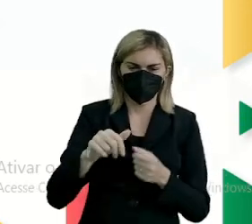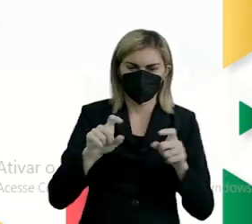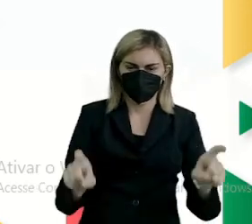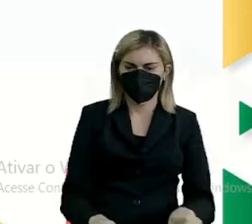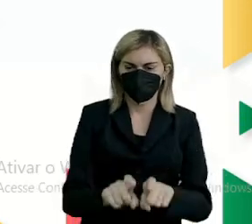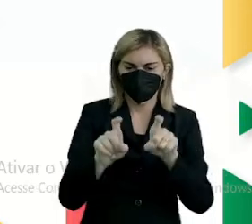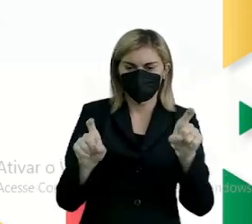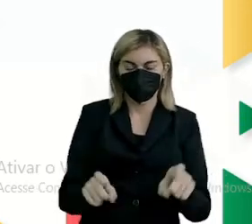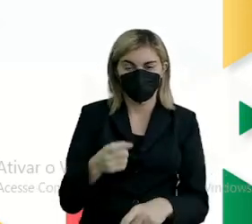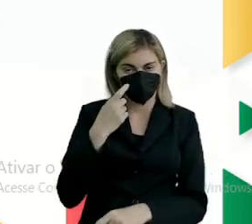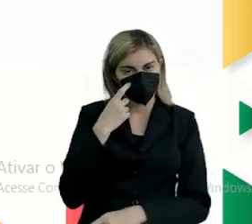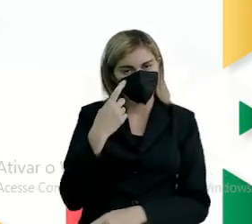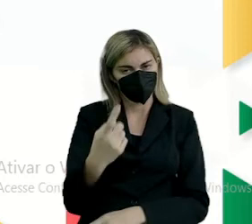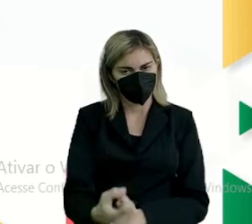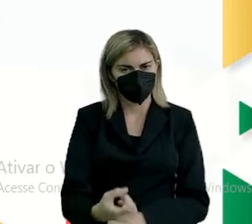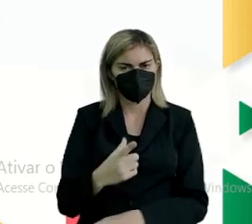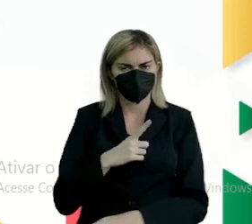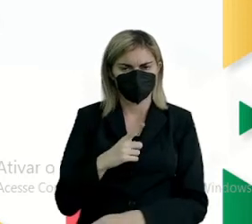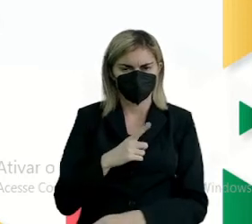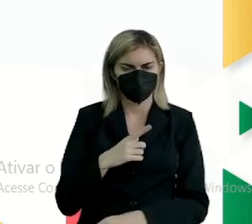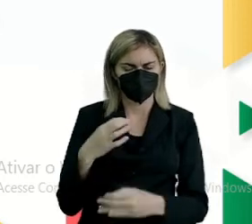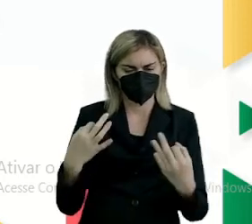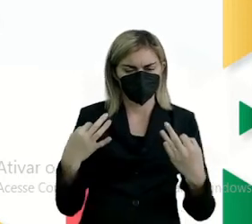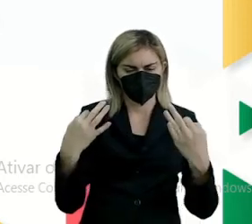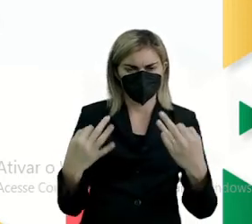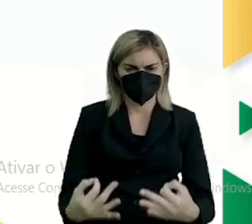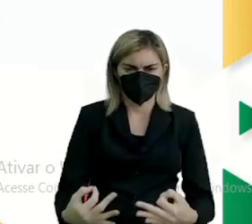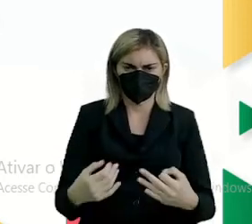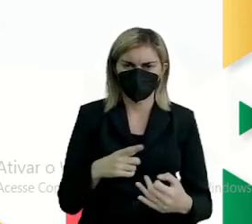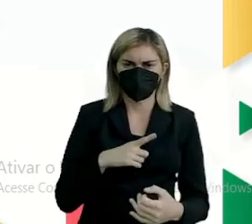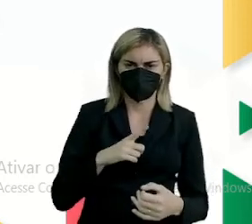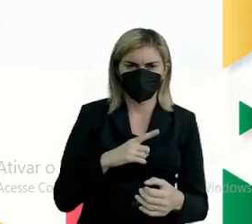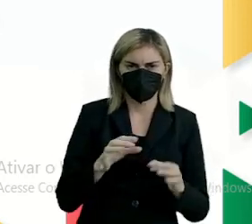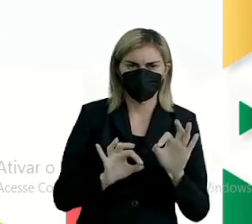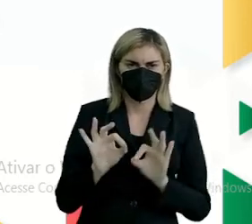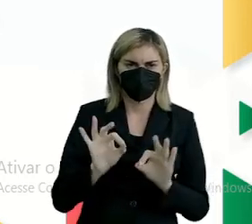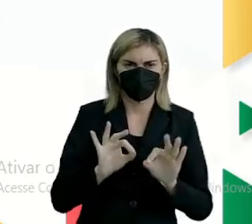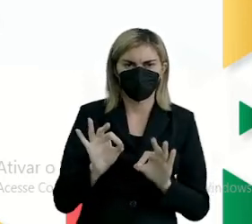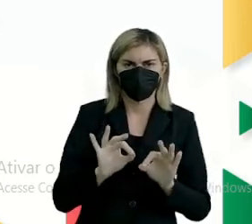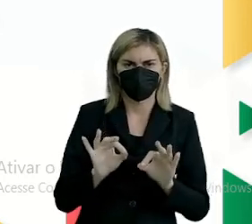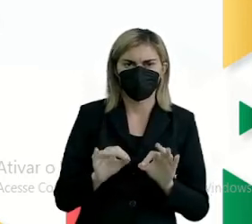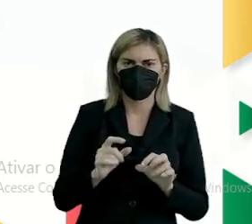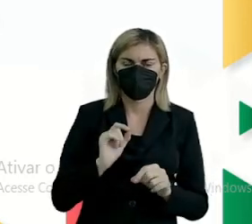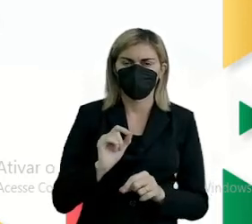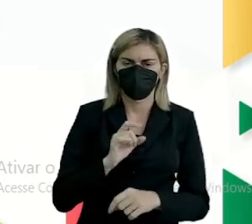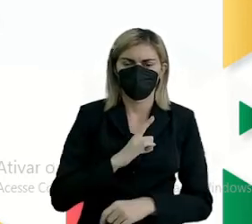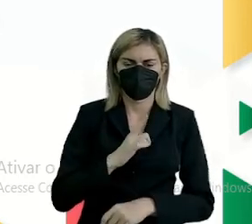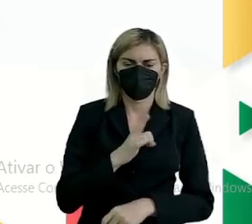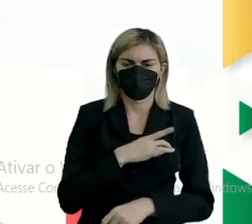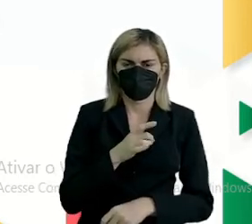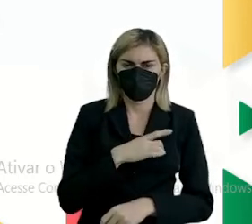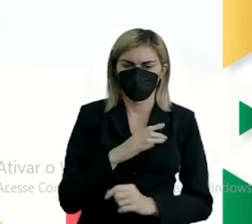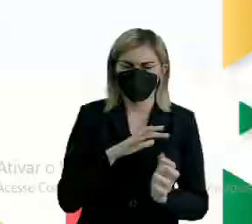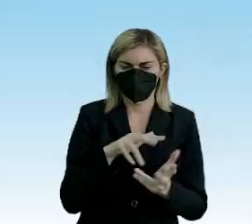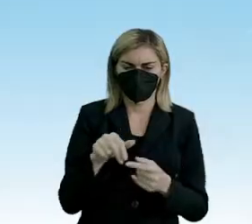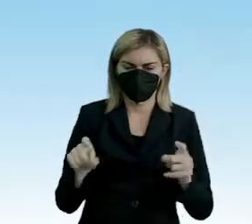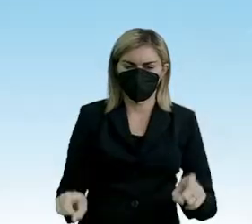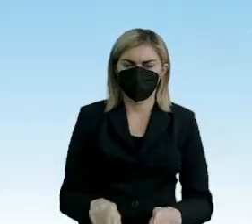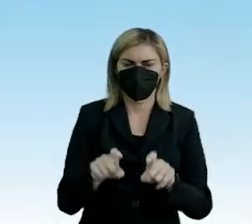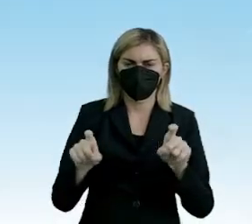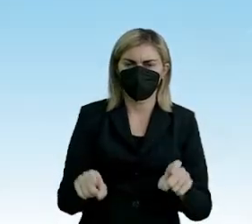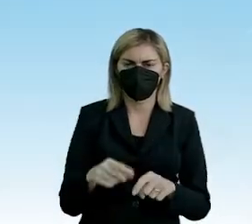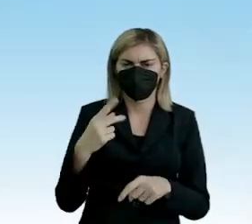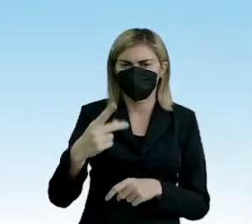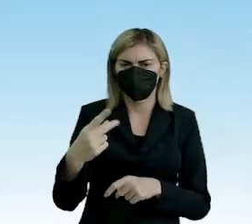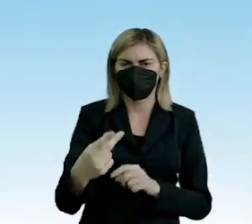digital? Veja que aí justamente, olha aí, em forma de quê? De uma cobra. Quem tem medo do mundo digital?